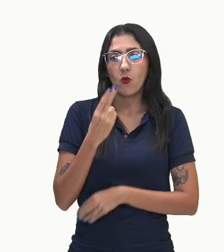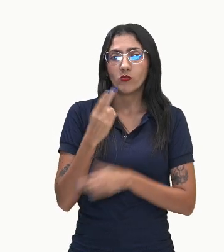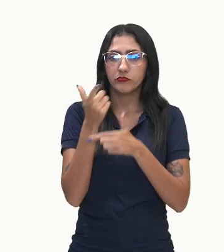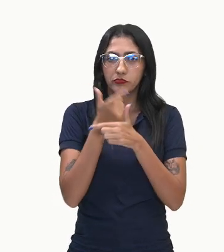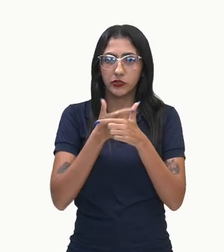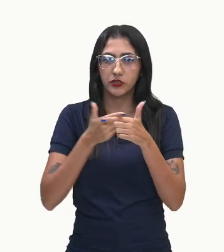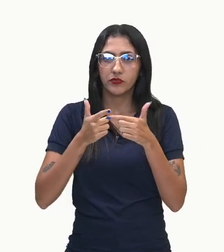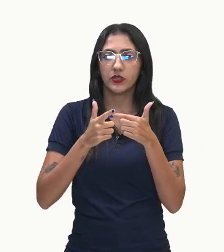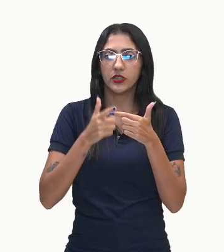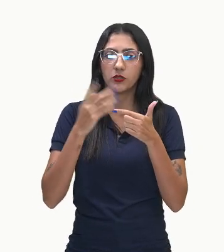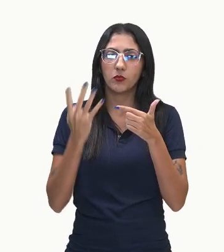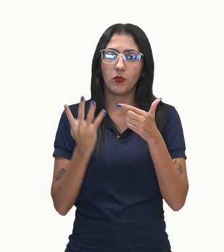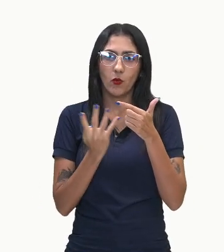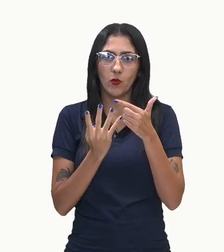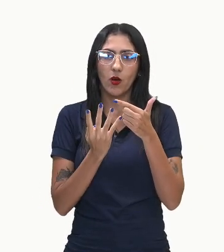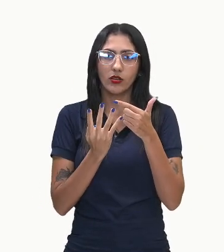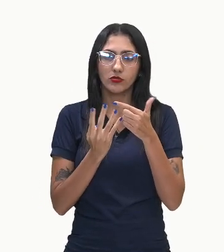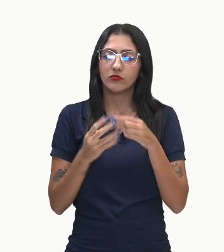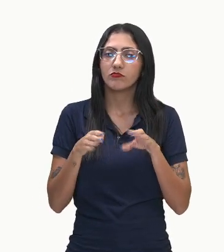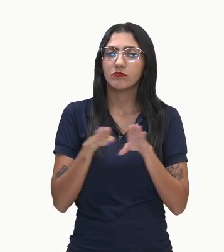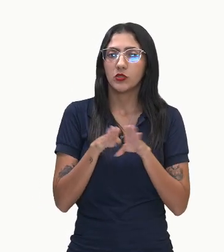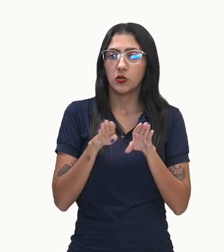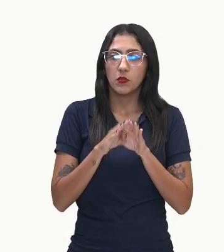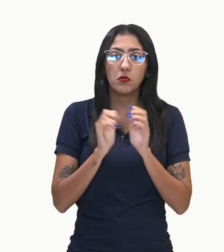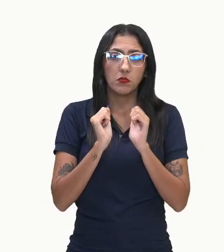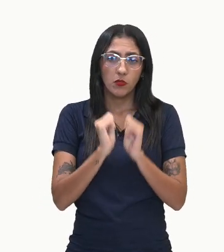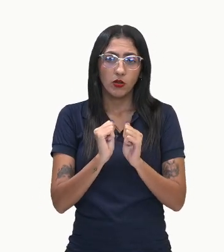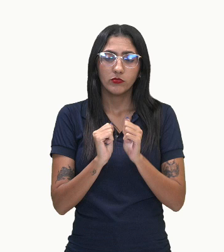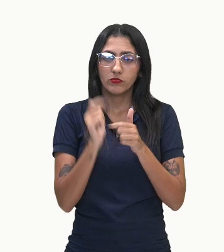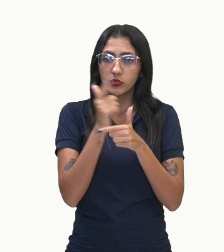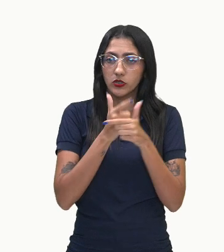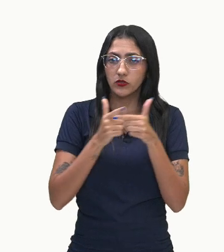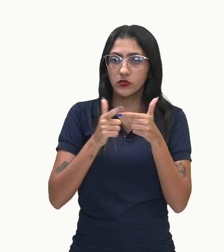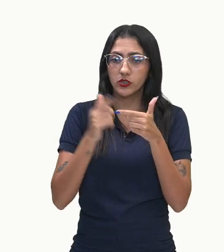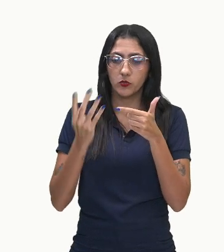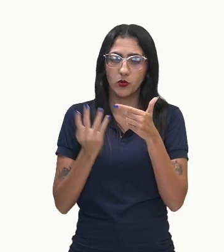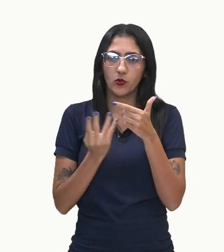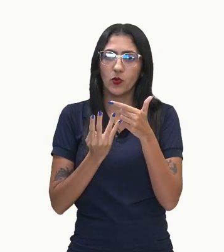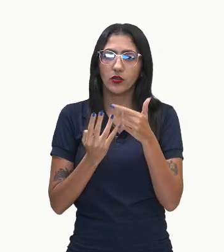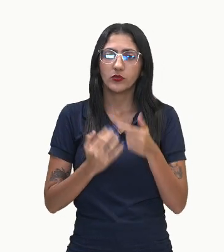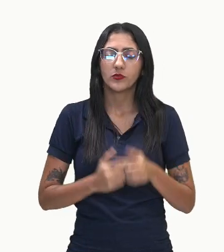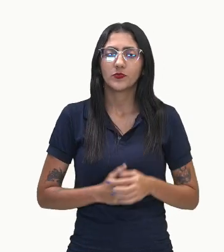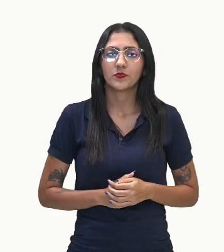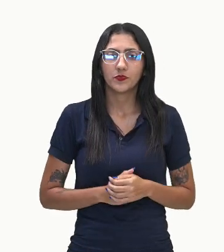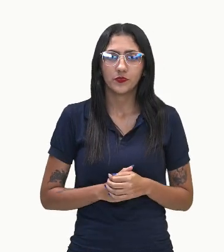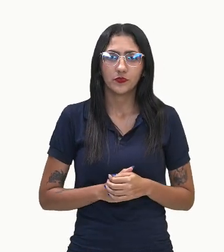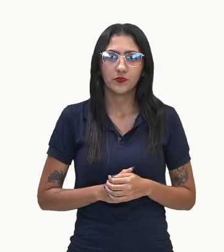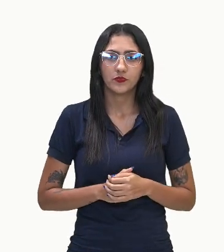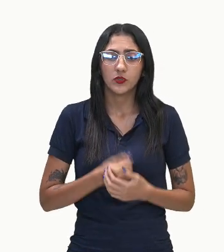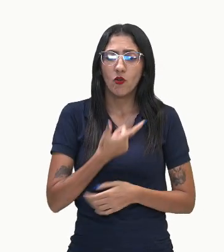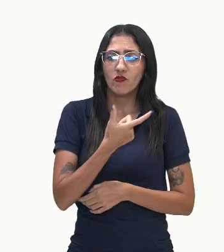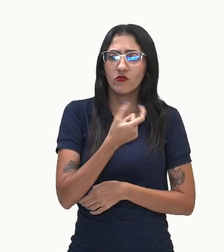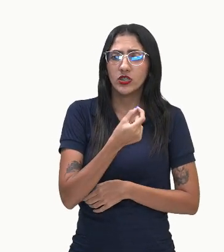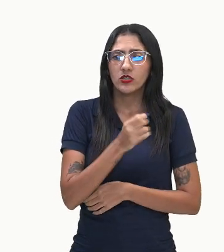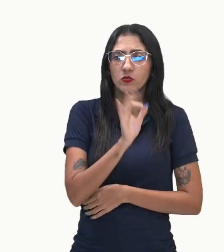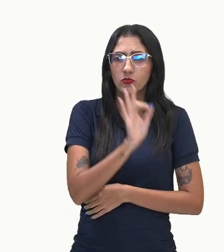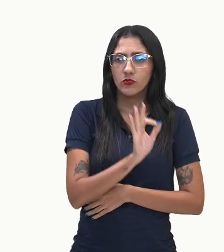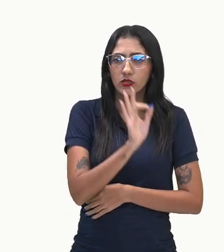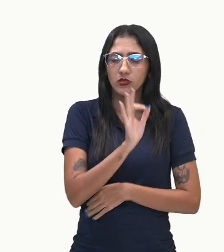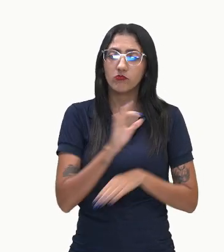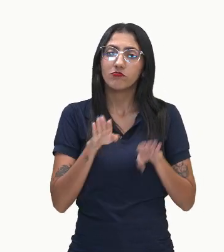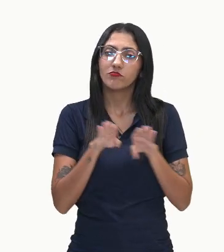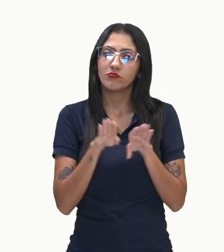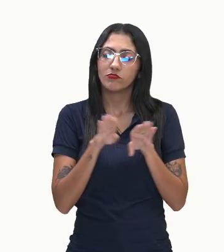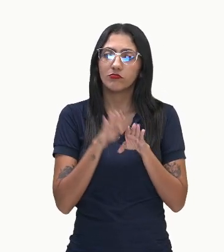quero 25%, eu posso simplesmente dividir o meu todo por 4. O 20%, ele também pode